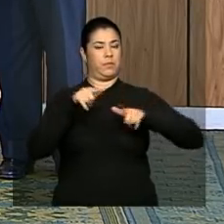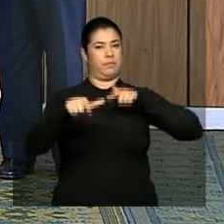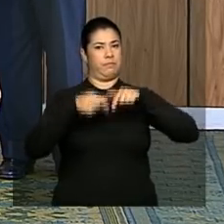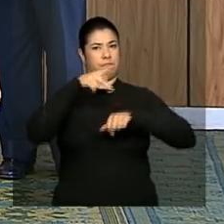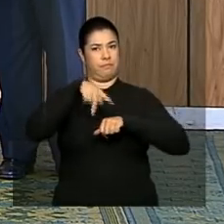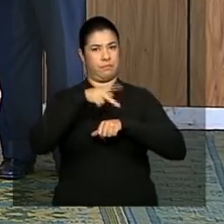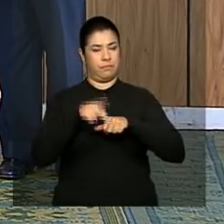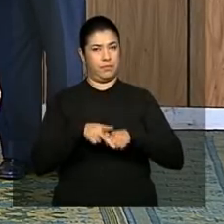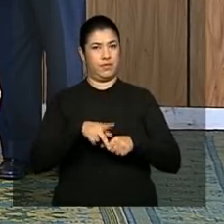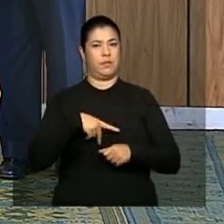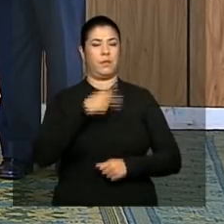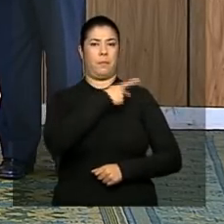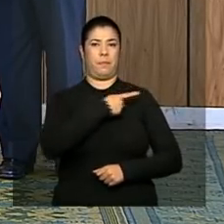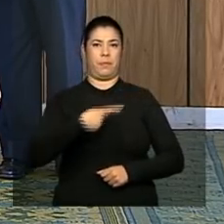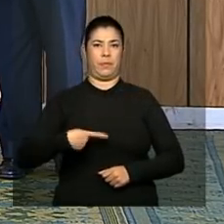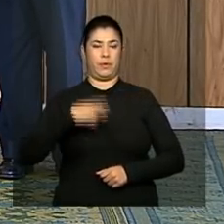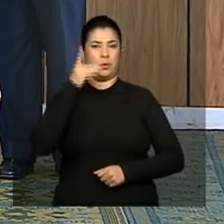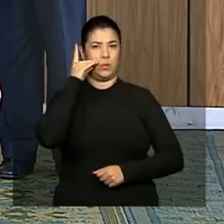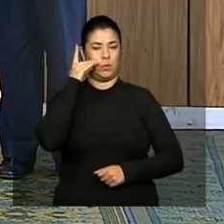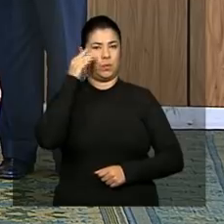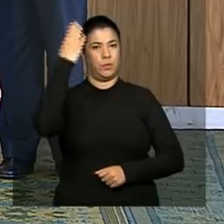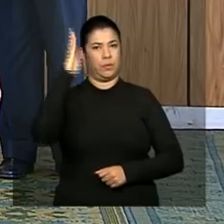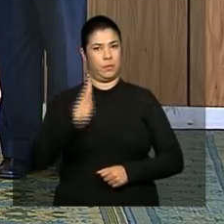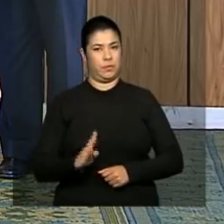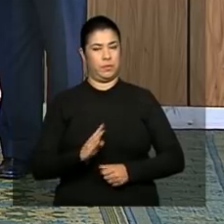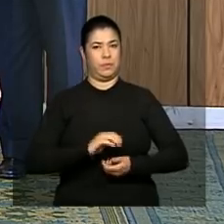Dilma Rousseff.